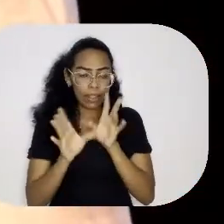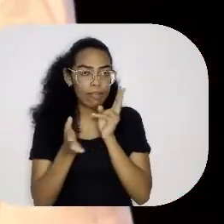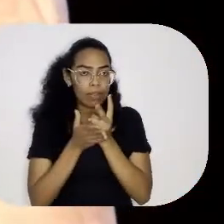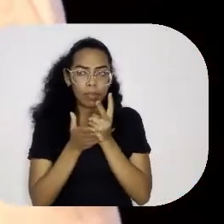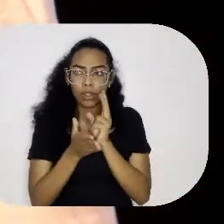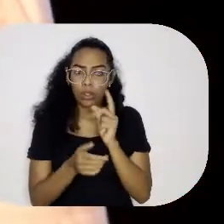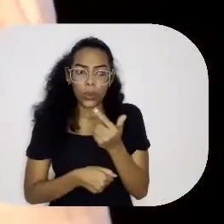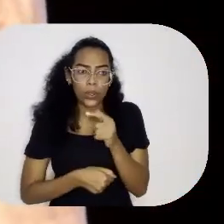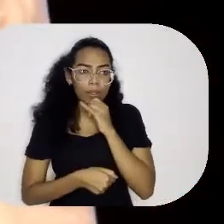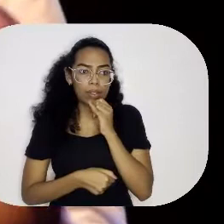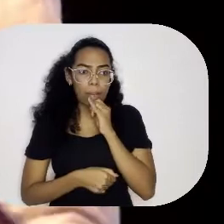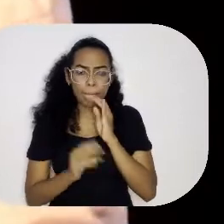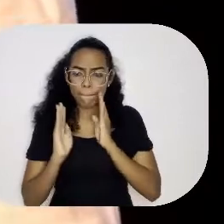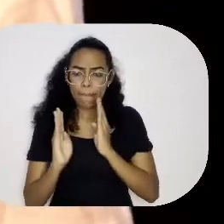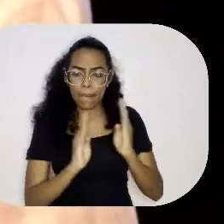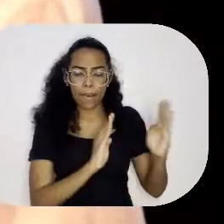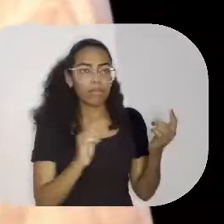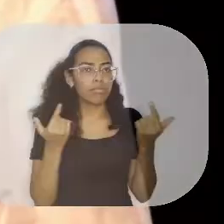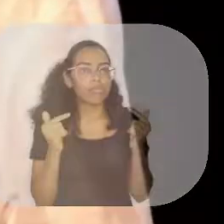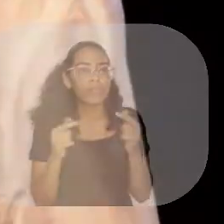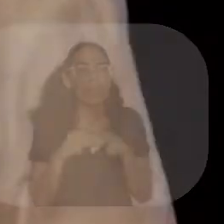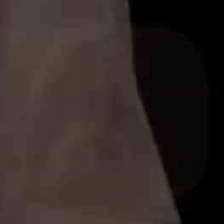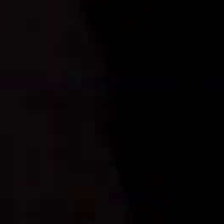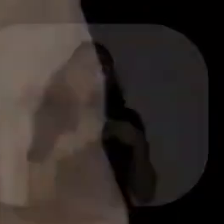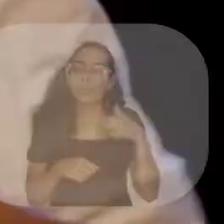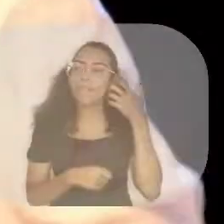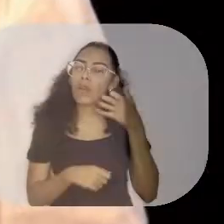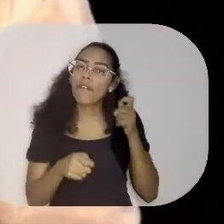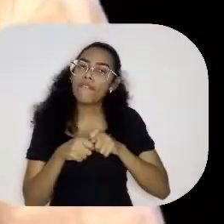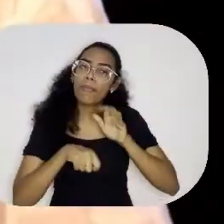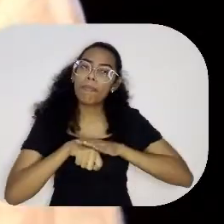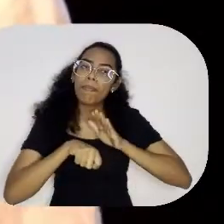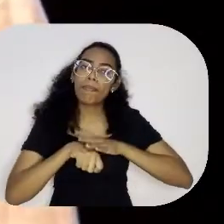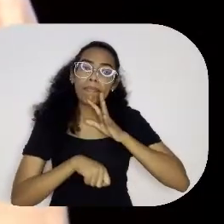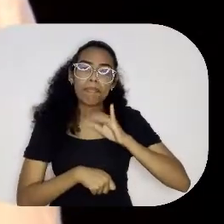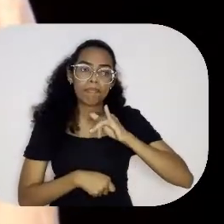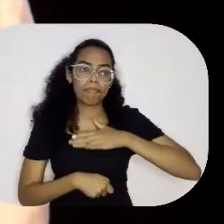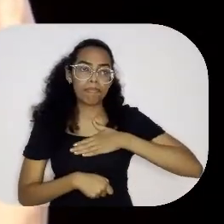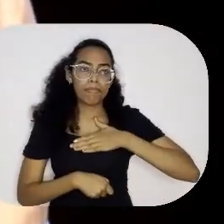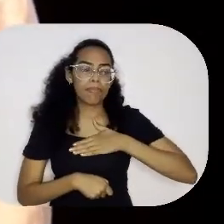faz muito livre aqui no show. A gente não segue assim o arranjo, né? E essa canção eu fiz para o meu pai,